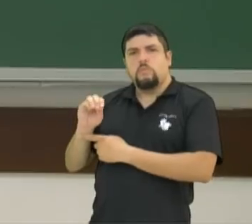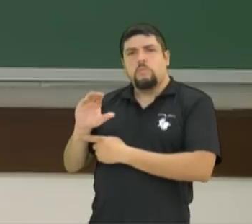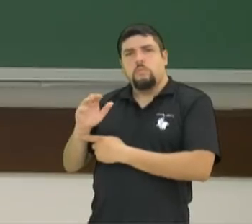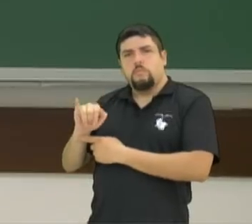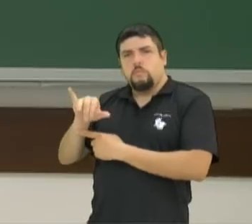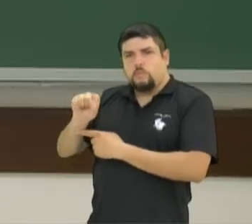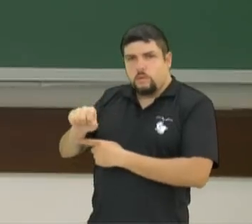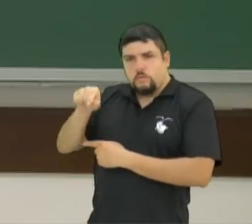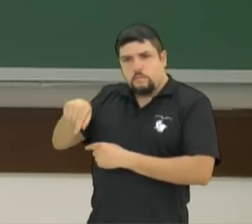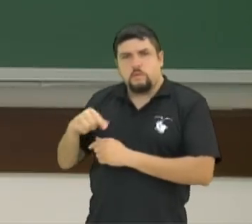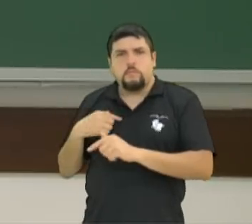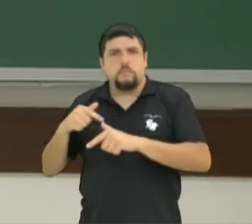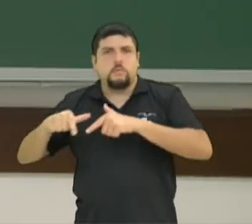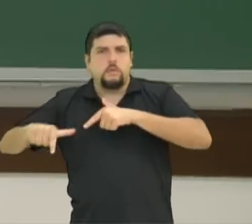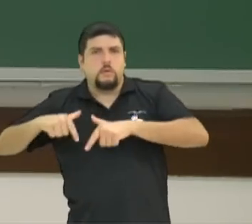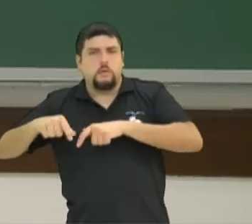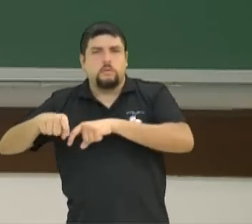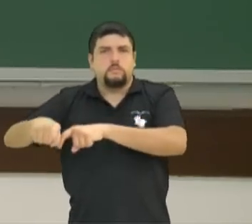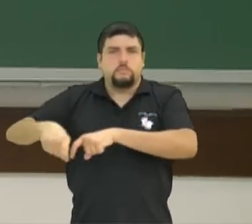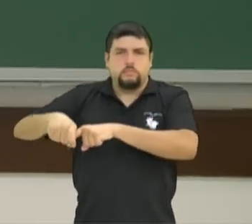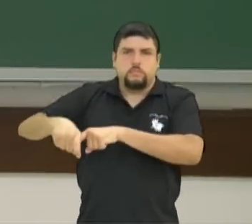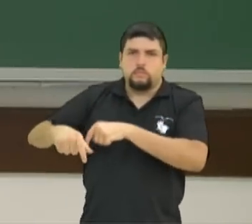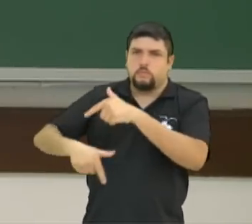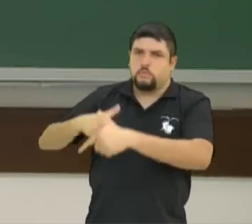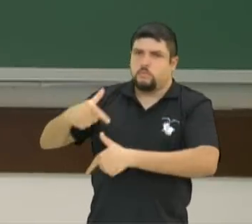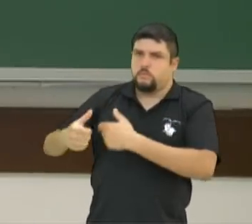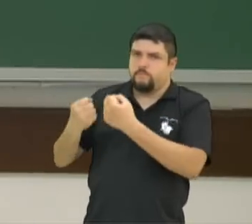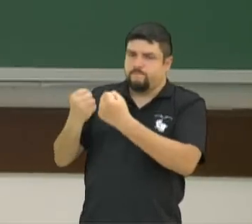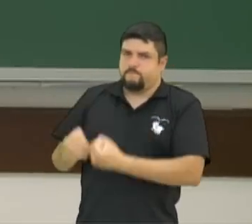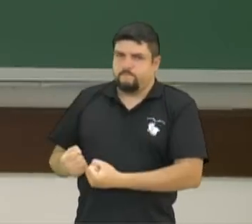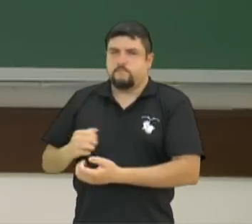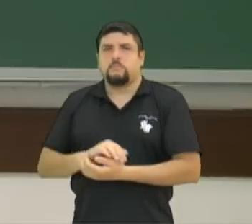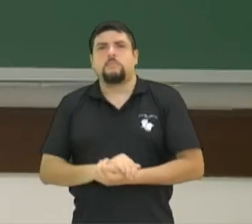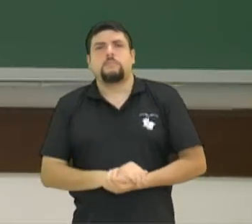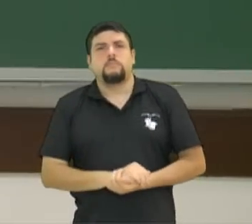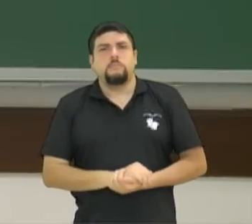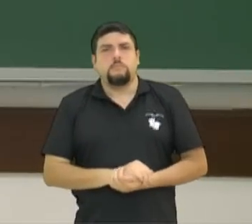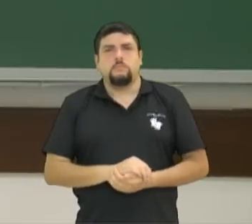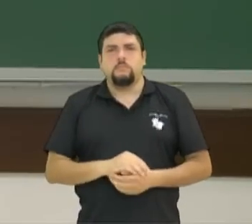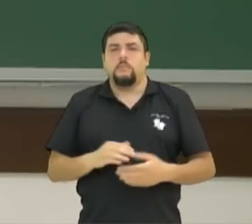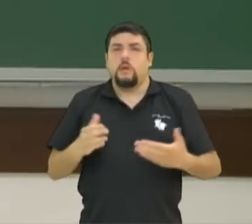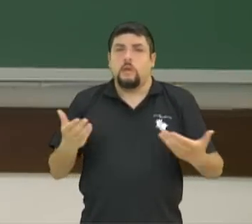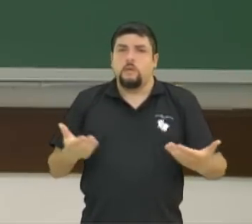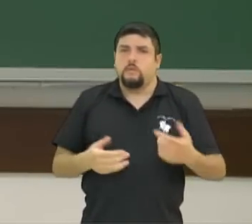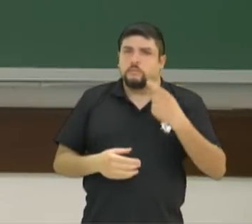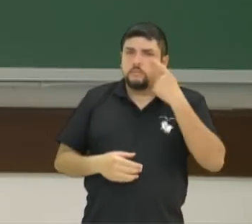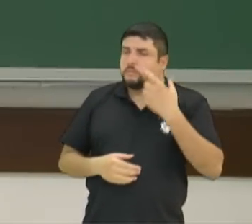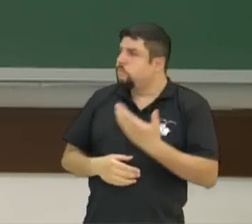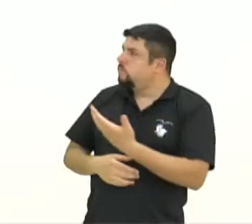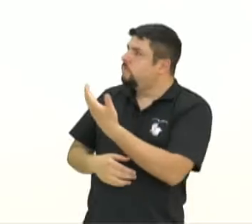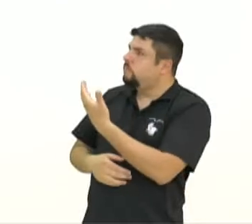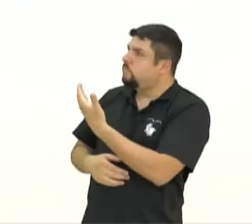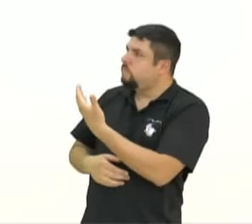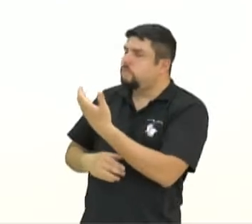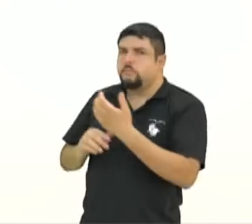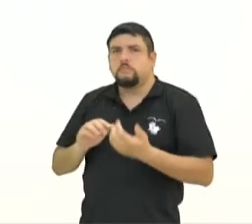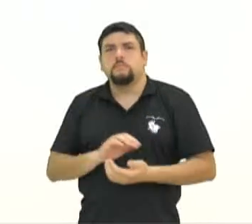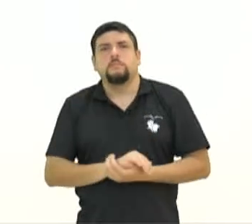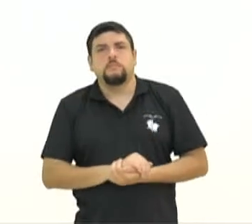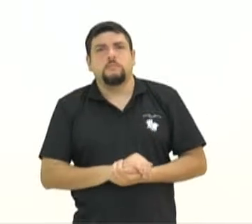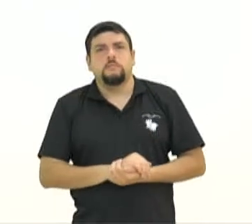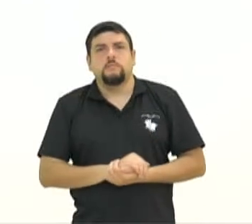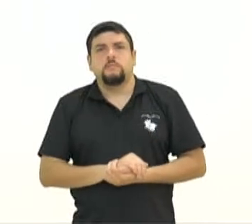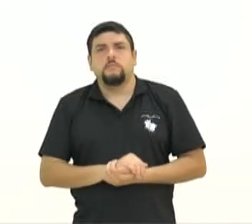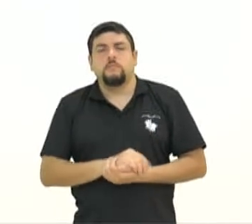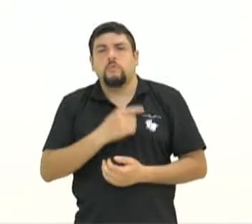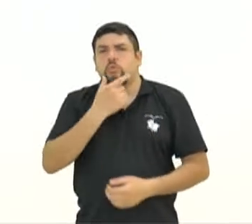que vão trabalhar na lavoura, no trabalho pesado. Daí eu trago uma imagem aqui do Jean-Baptiste Debré. O Debré foi